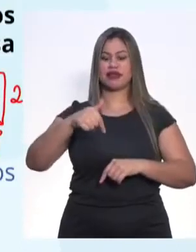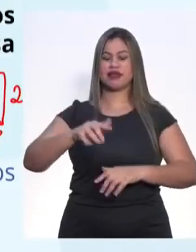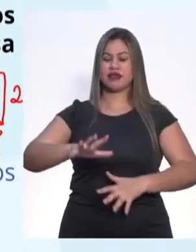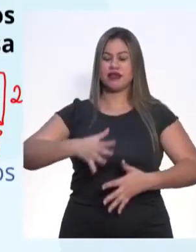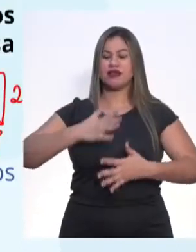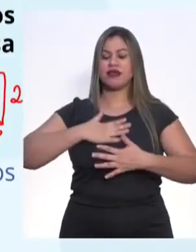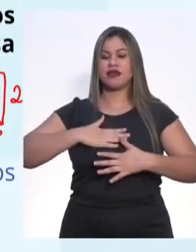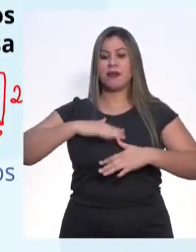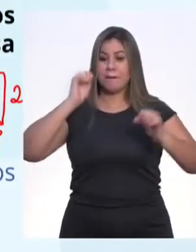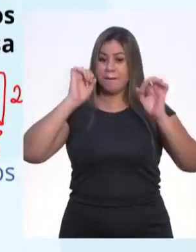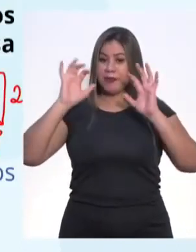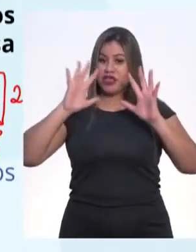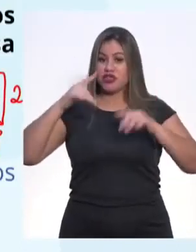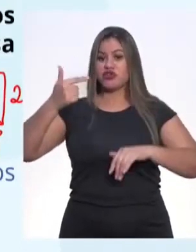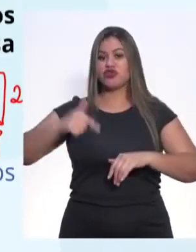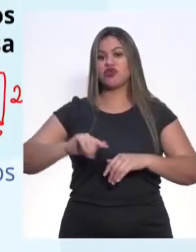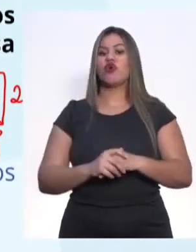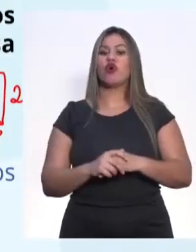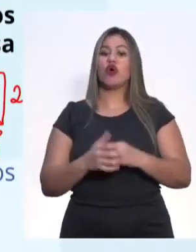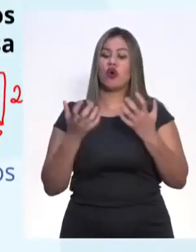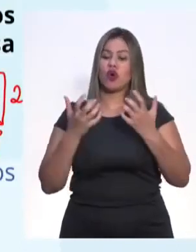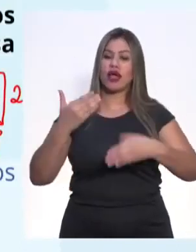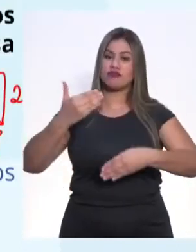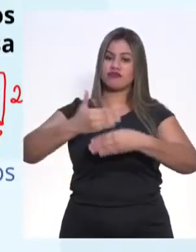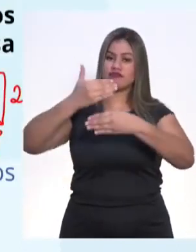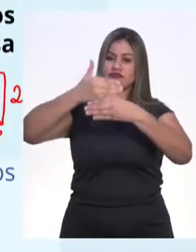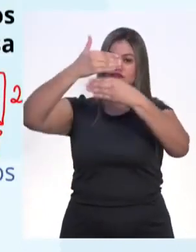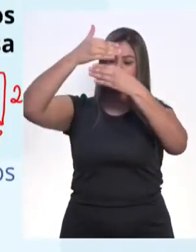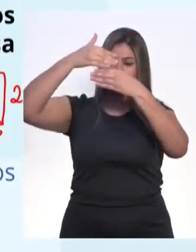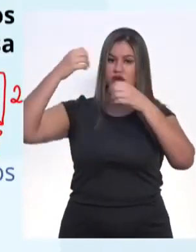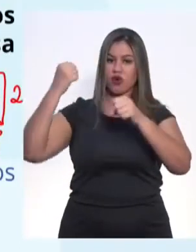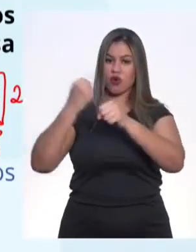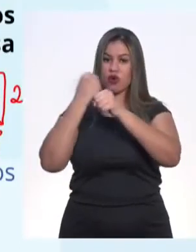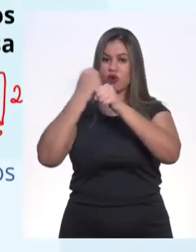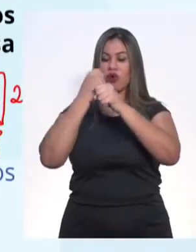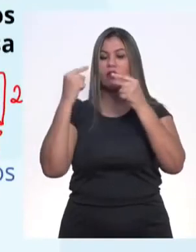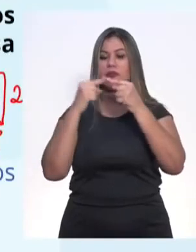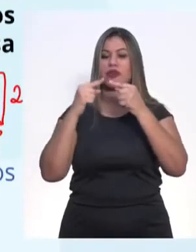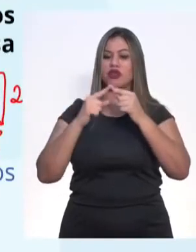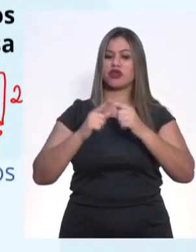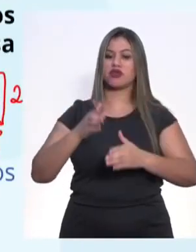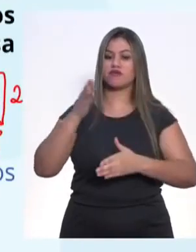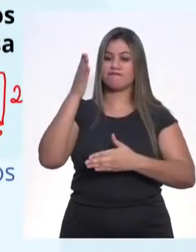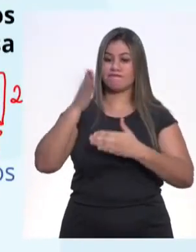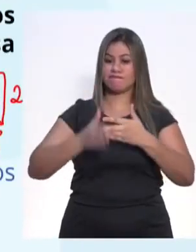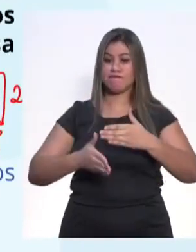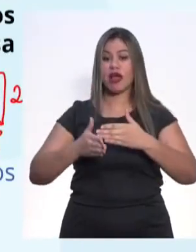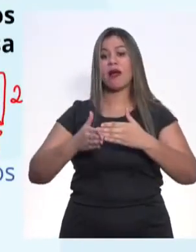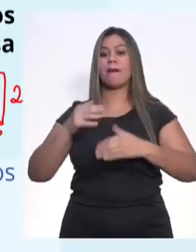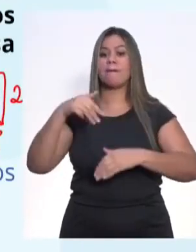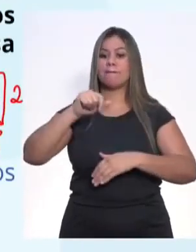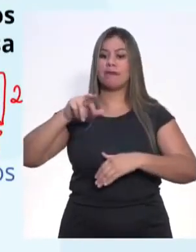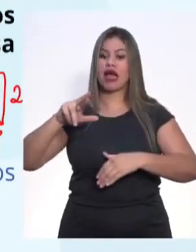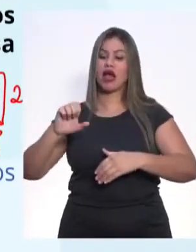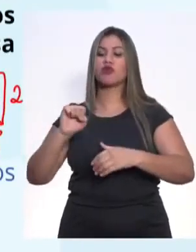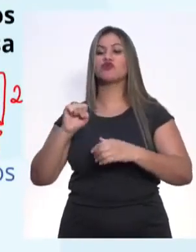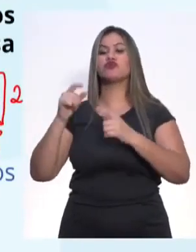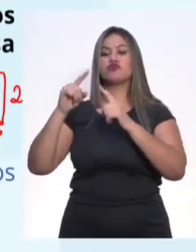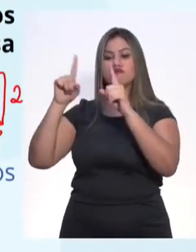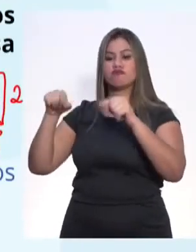respira e vamos pensar de novo. Eu quero construir um muro entre o lote de Marcos e o lote 2. Sim? Para